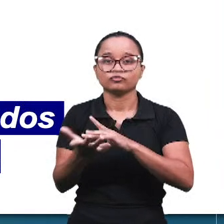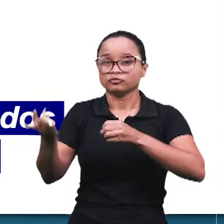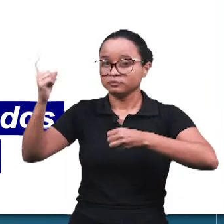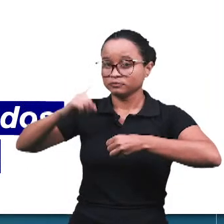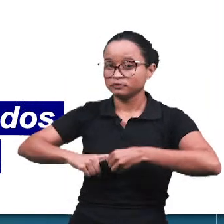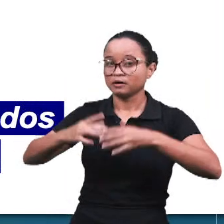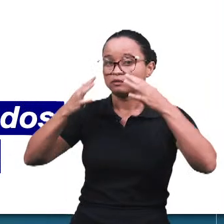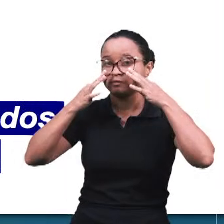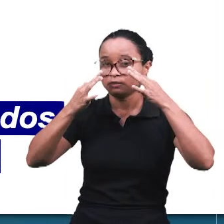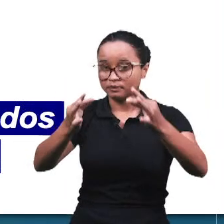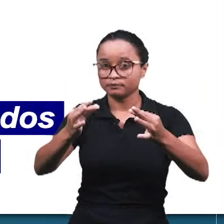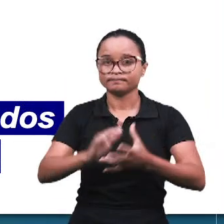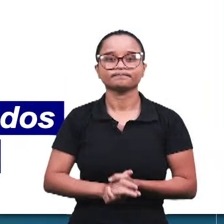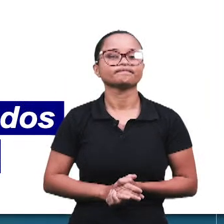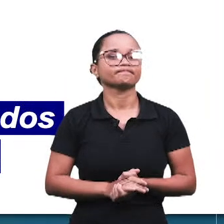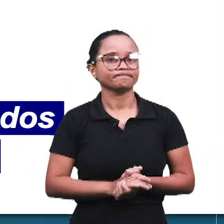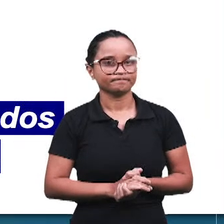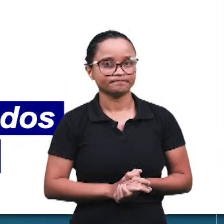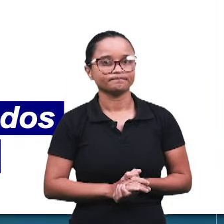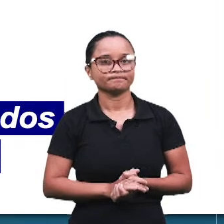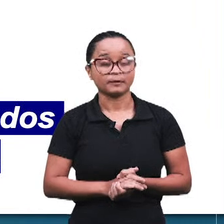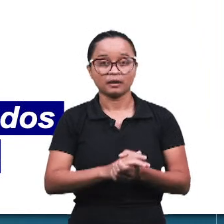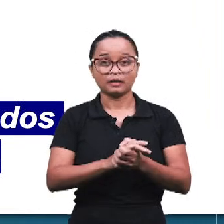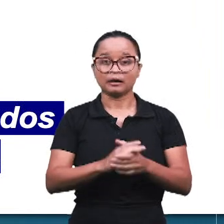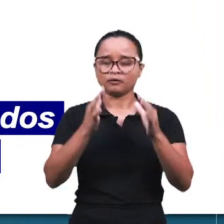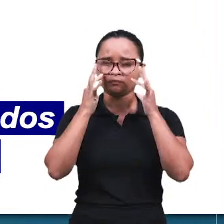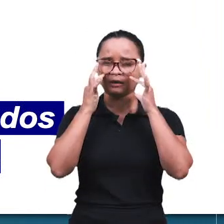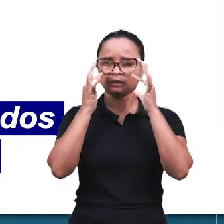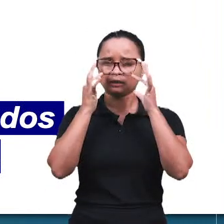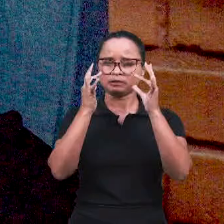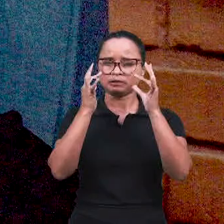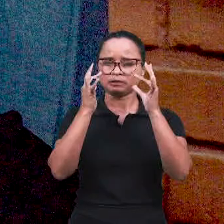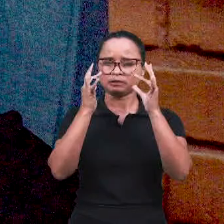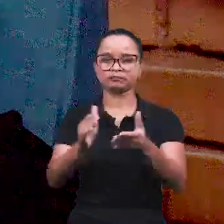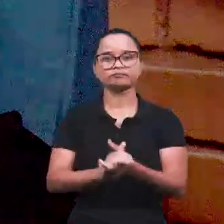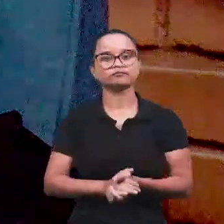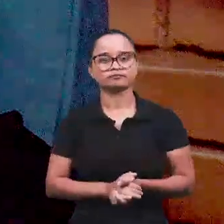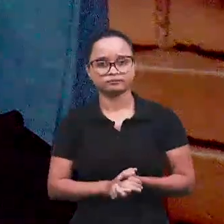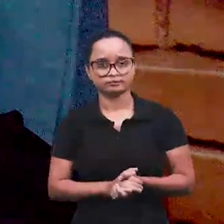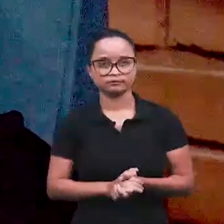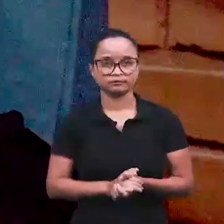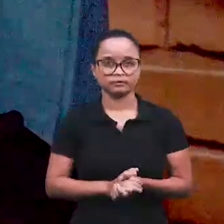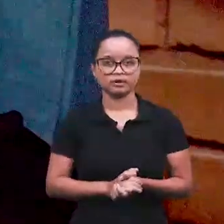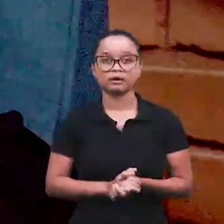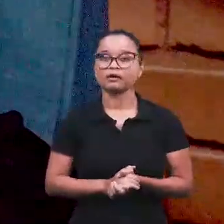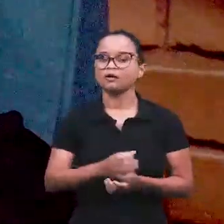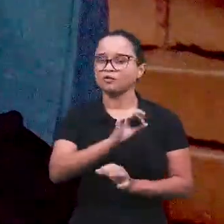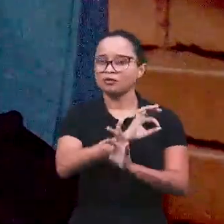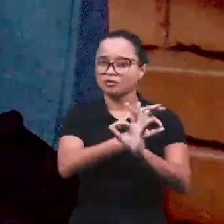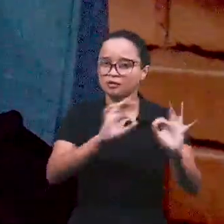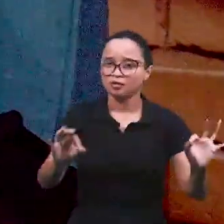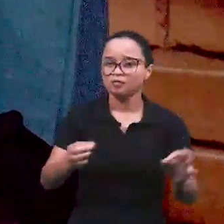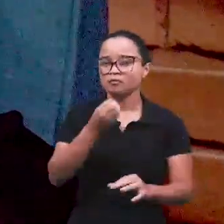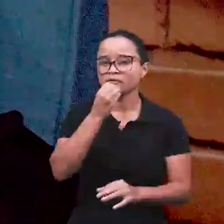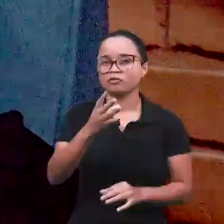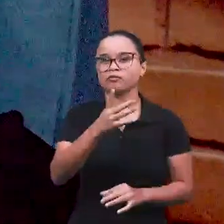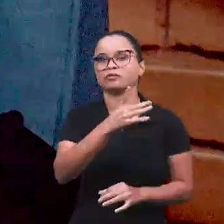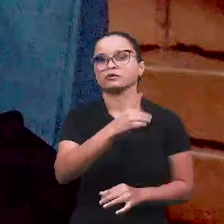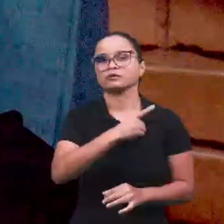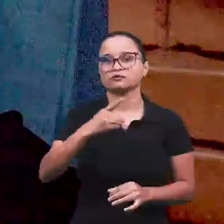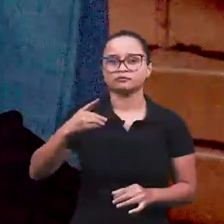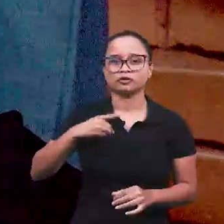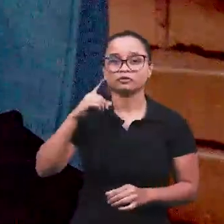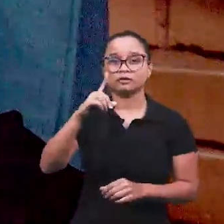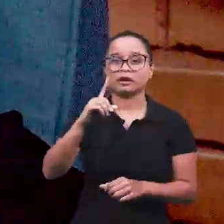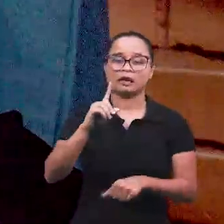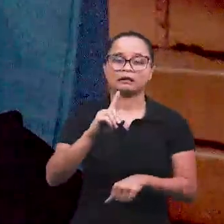volta do Senhor Jesus em vigilância sem dormir. Muito bem colocado pelo nosso irmão Renato Hott,